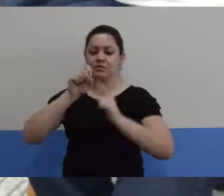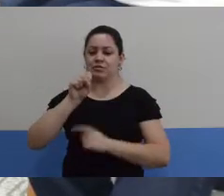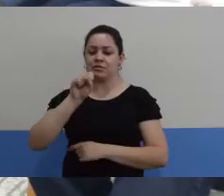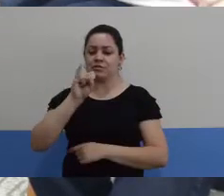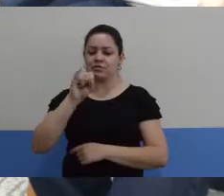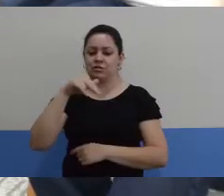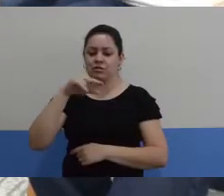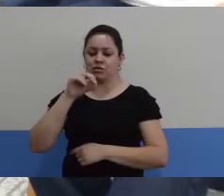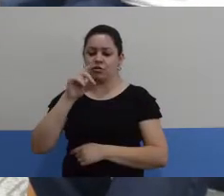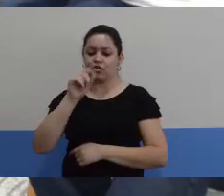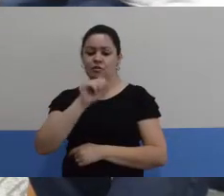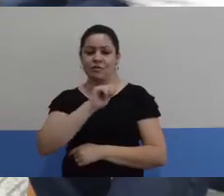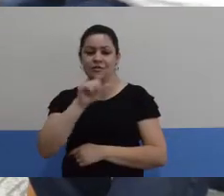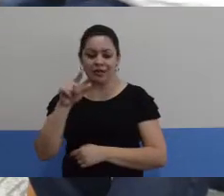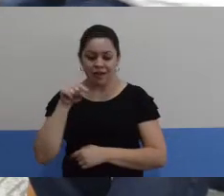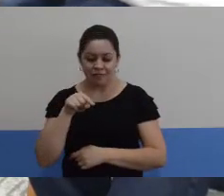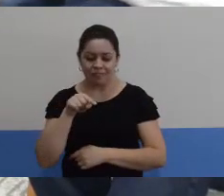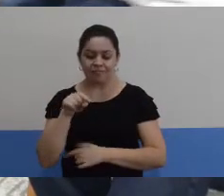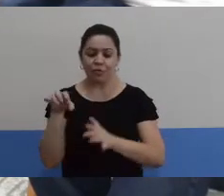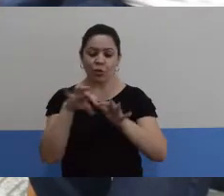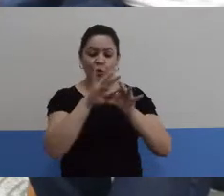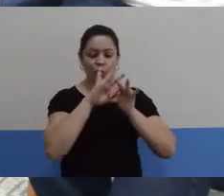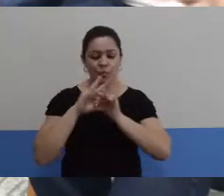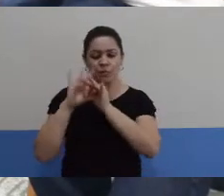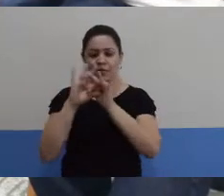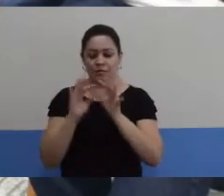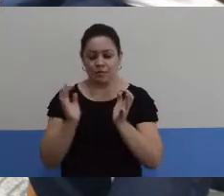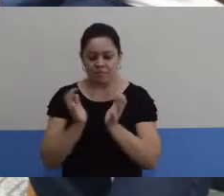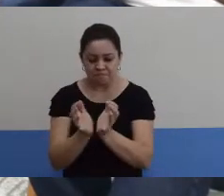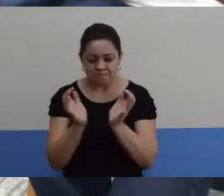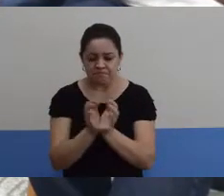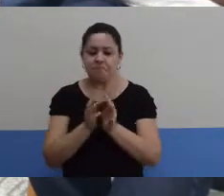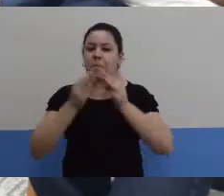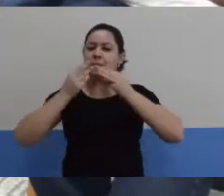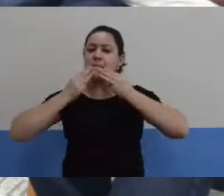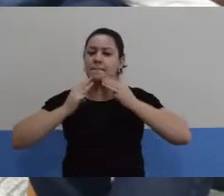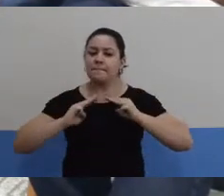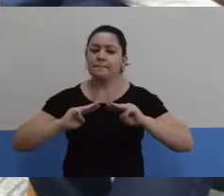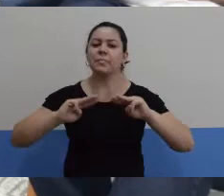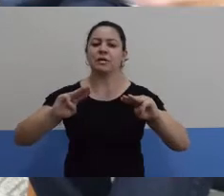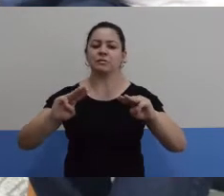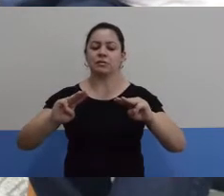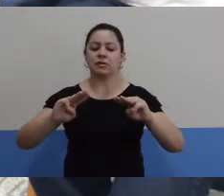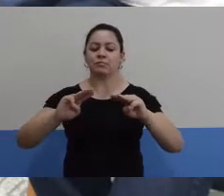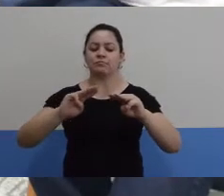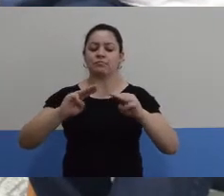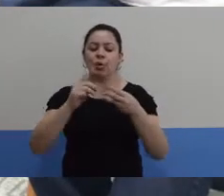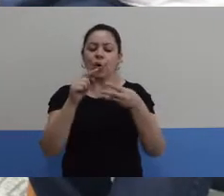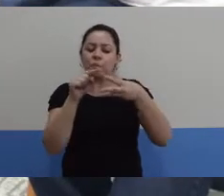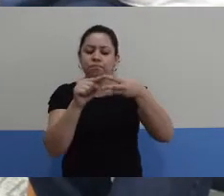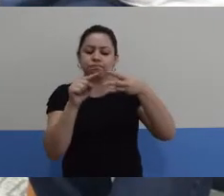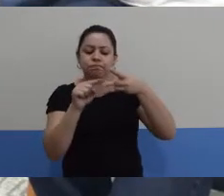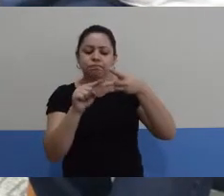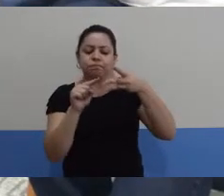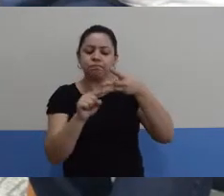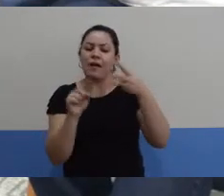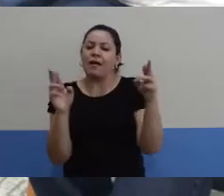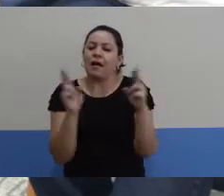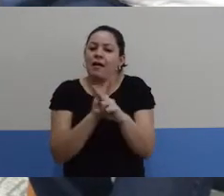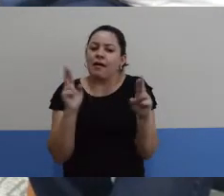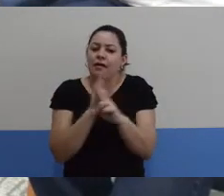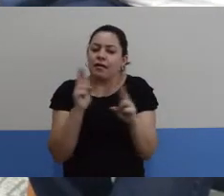comunhão, participação e missão. O que isto nos quer dizer? Como essas três dimensões se